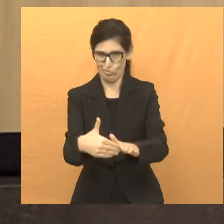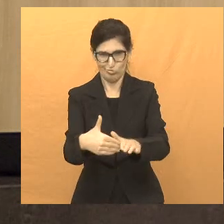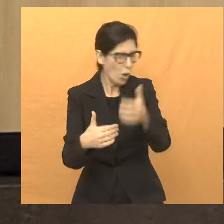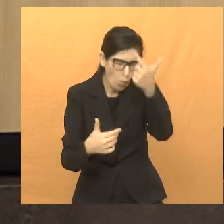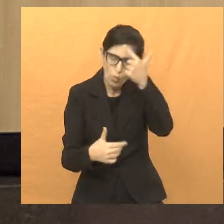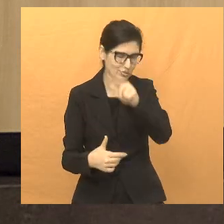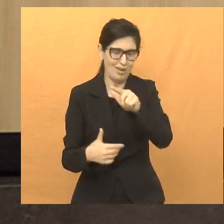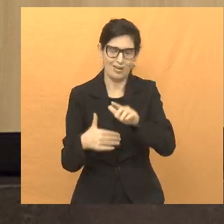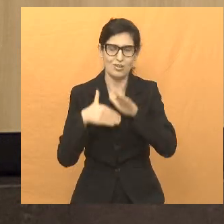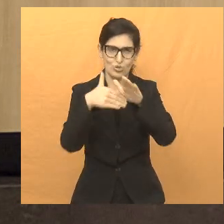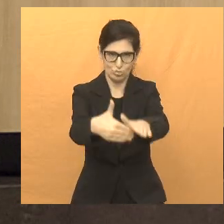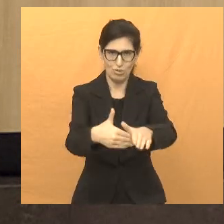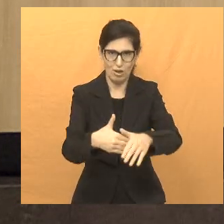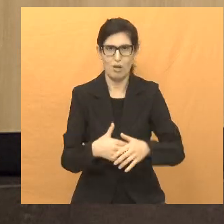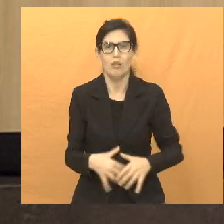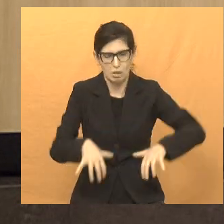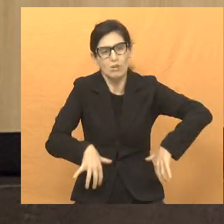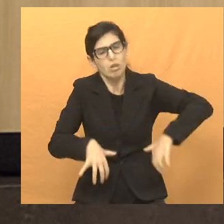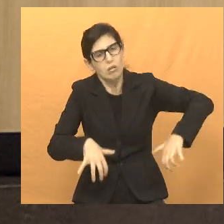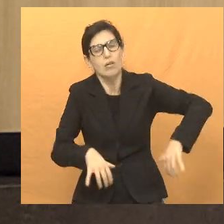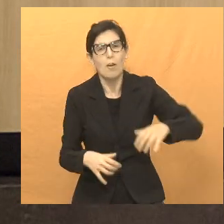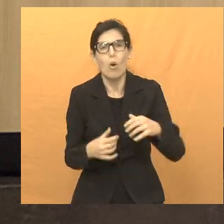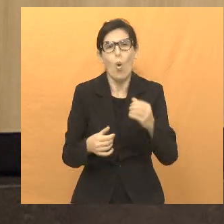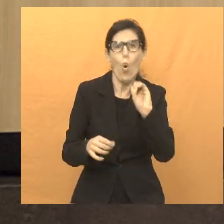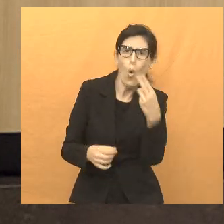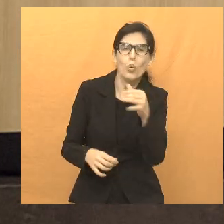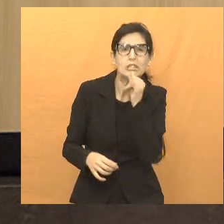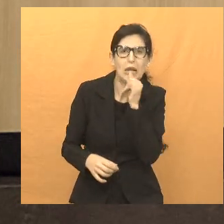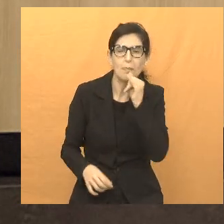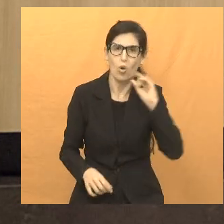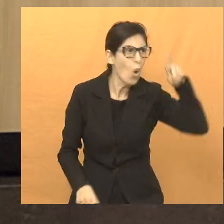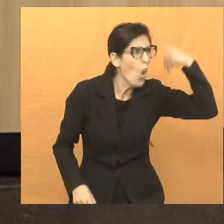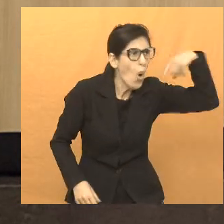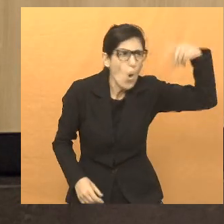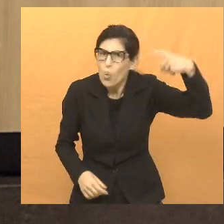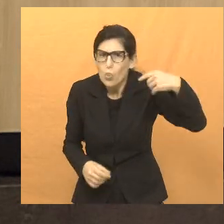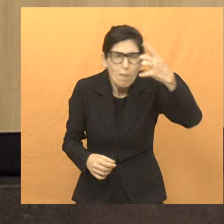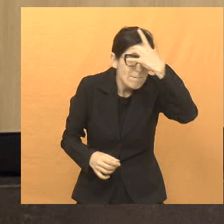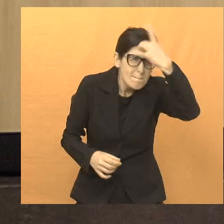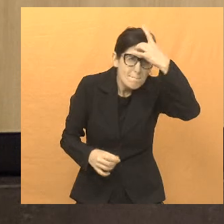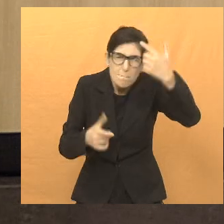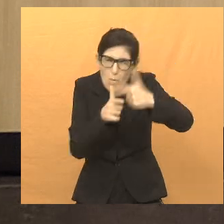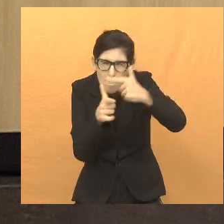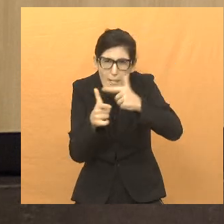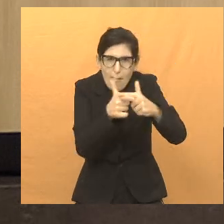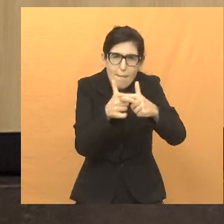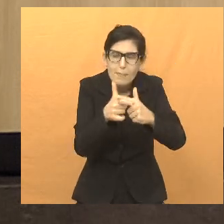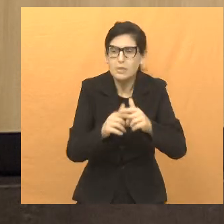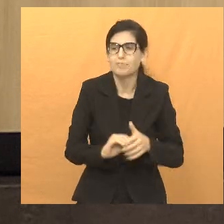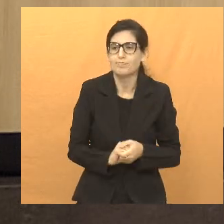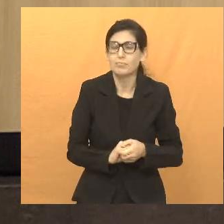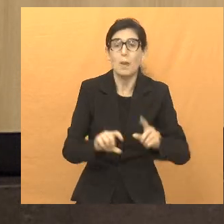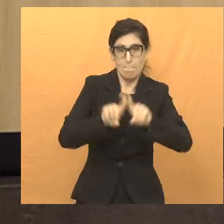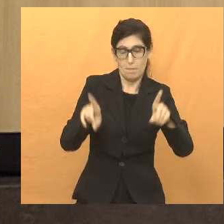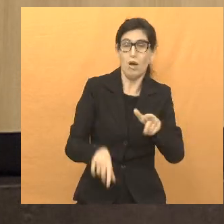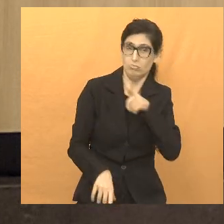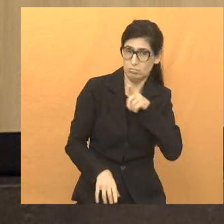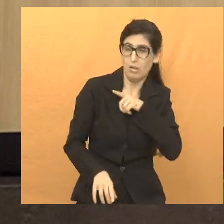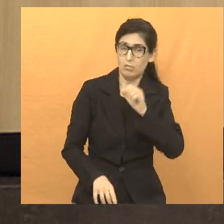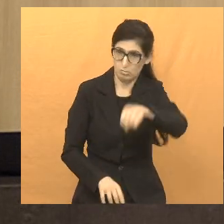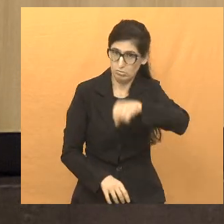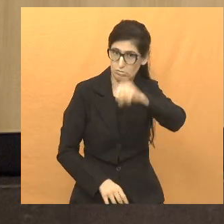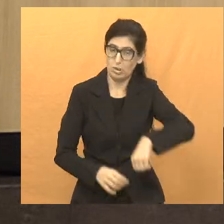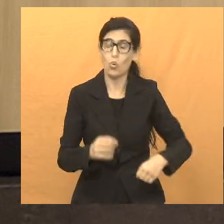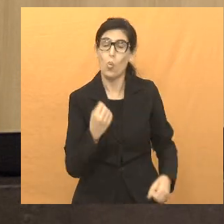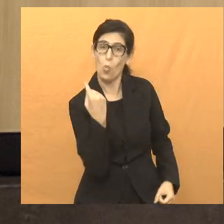um psiquiatra que passa 2 vezes por dia constantemente e em outros horários, se for preciso. A gente tem tido um bom resultado disso.